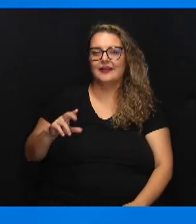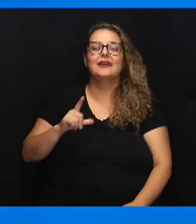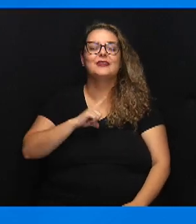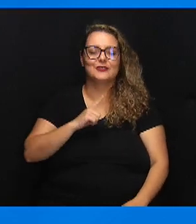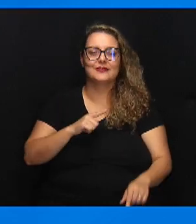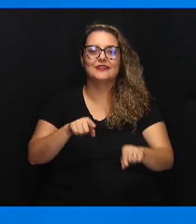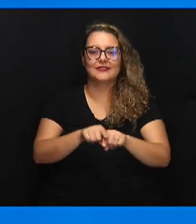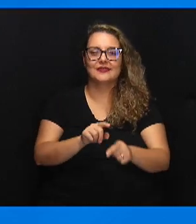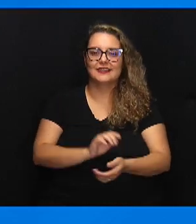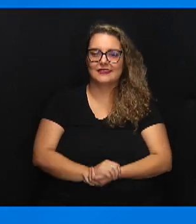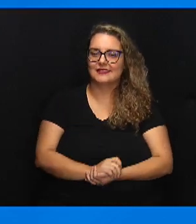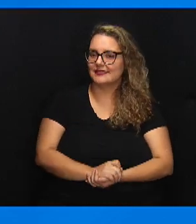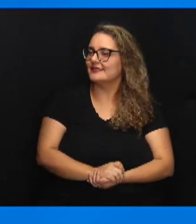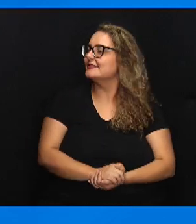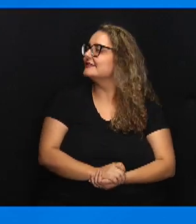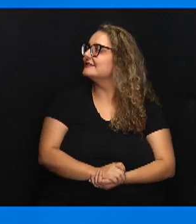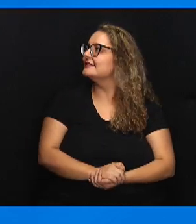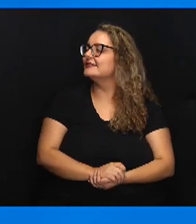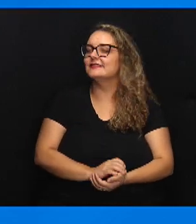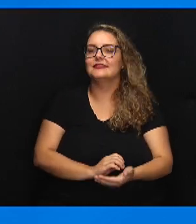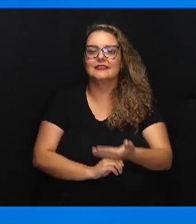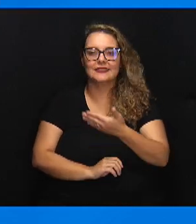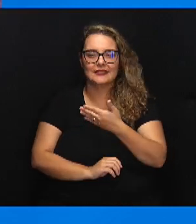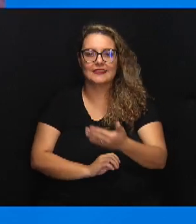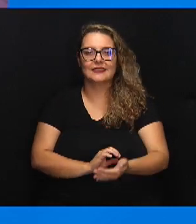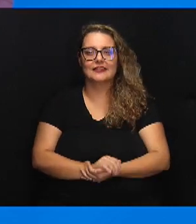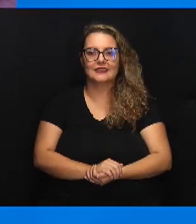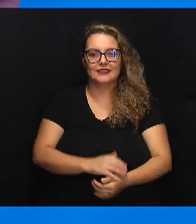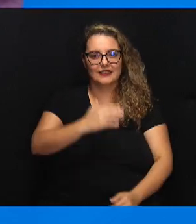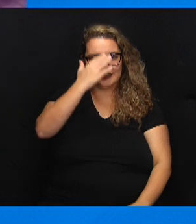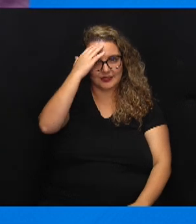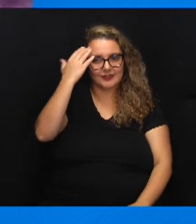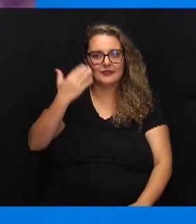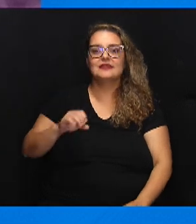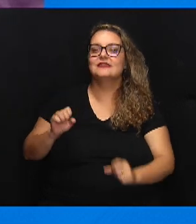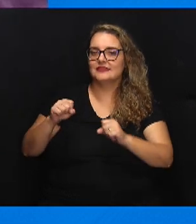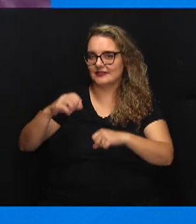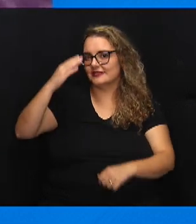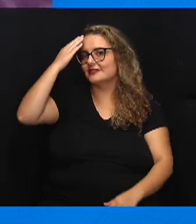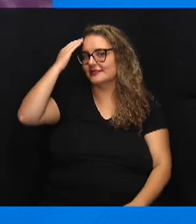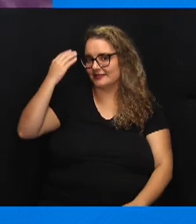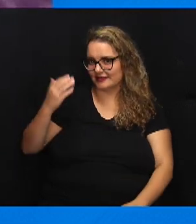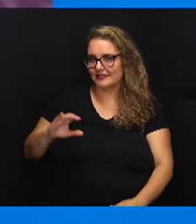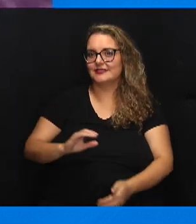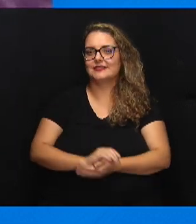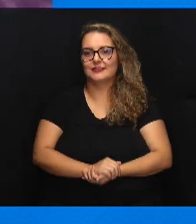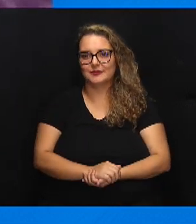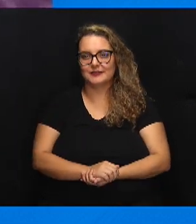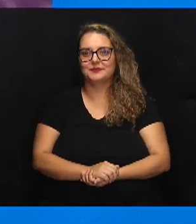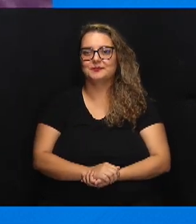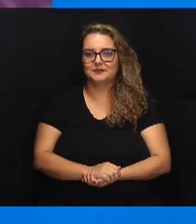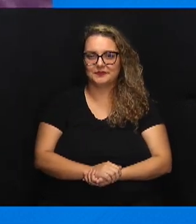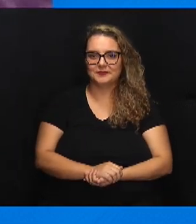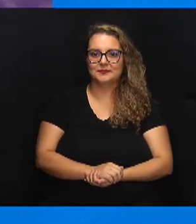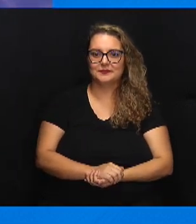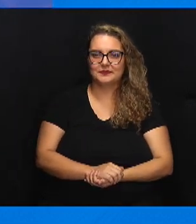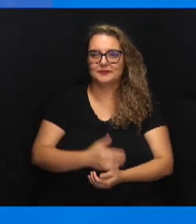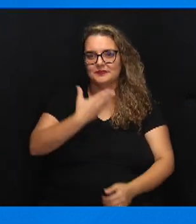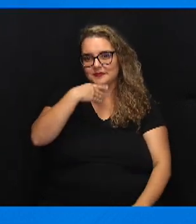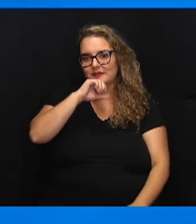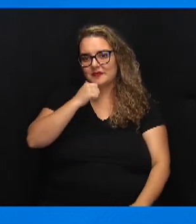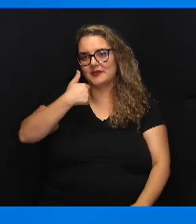Calói. Ai, que e bonito. aí? Sim. Curitiba também? Curitiba, é. Ah. Meu pai, minha mãe e meu